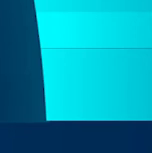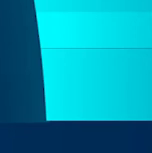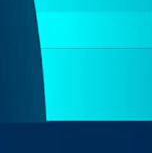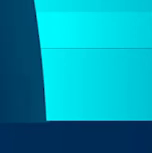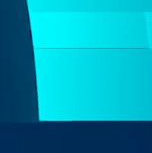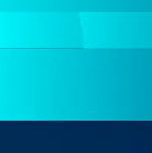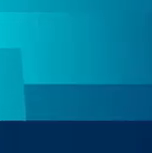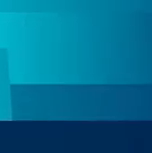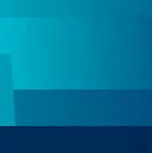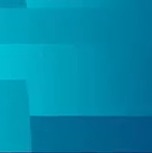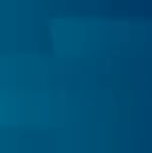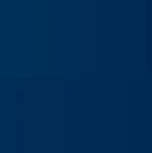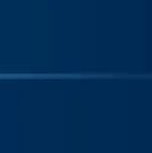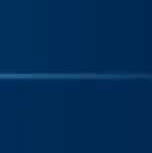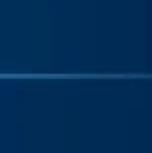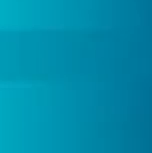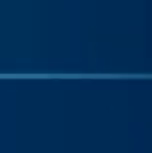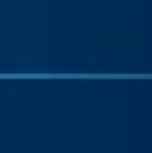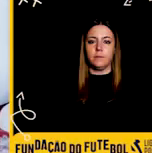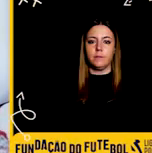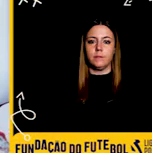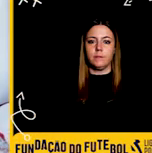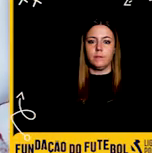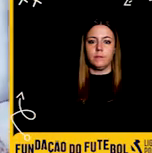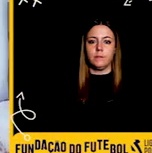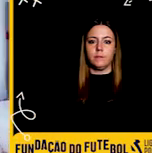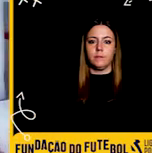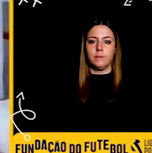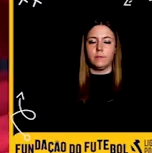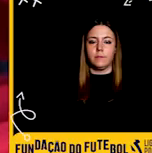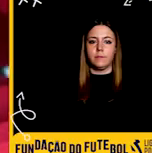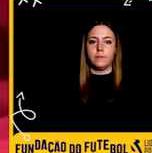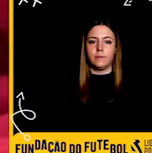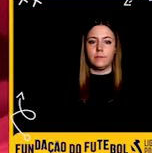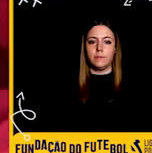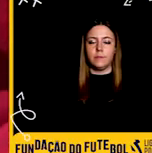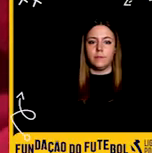com 44 pontos.